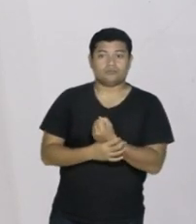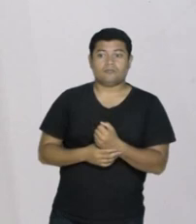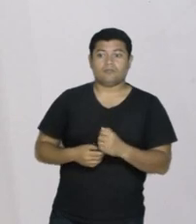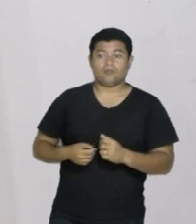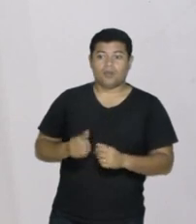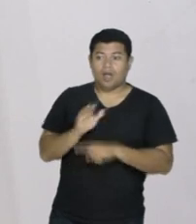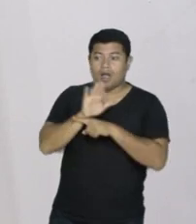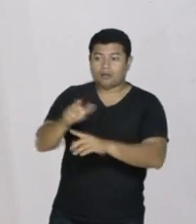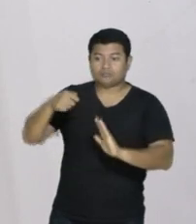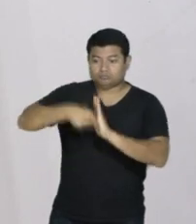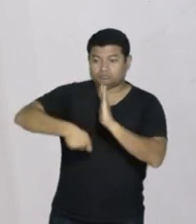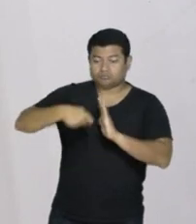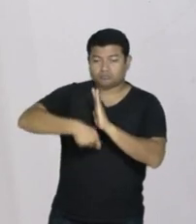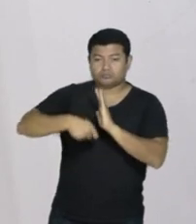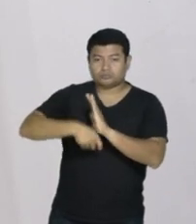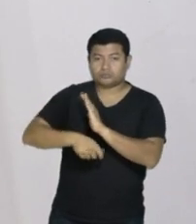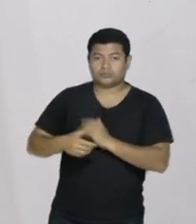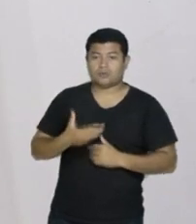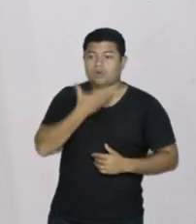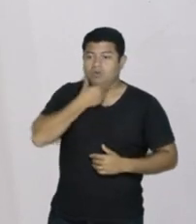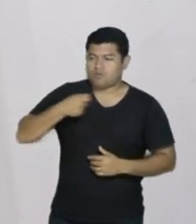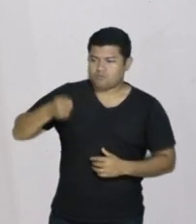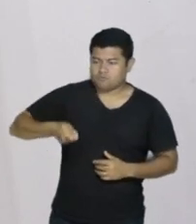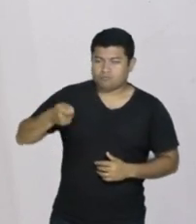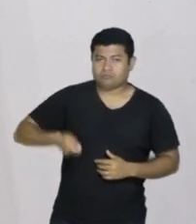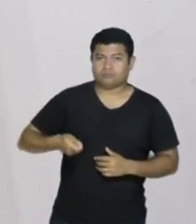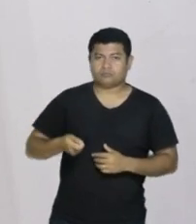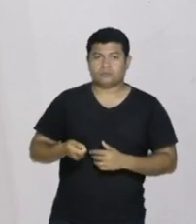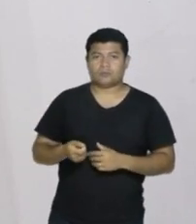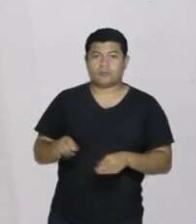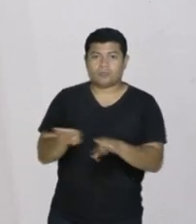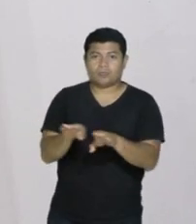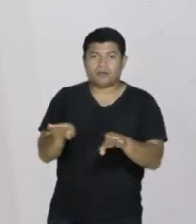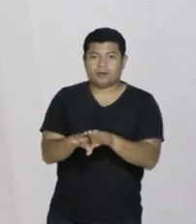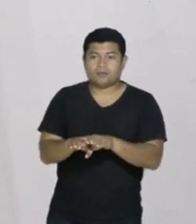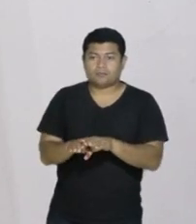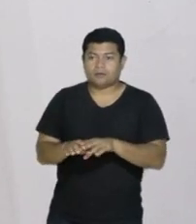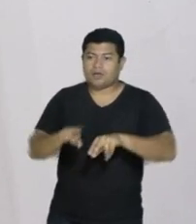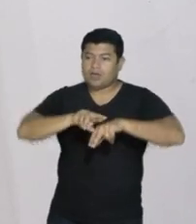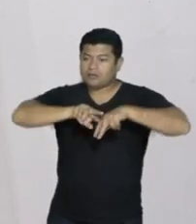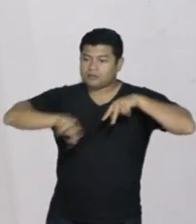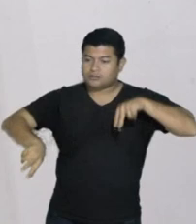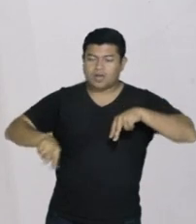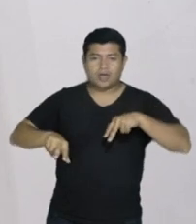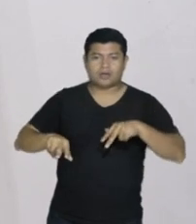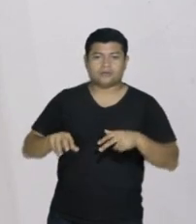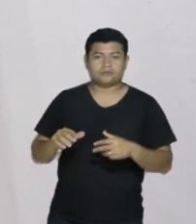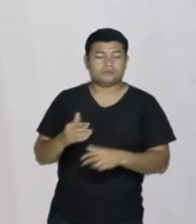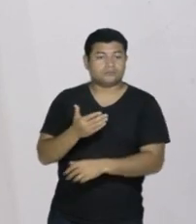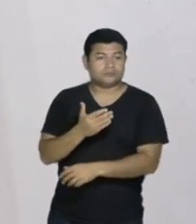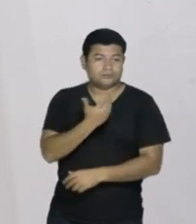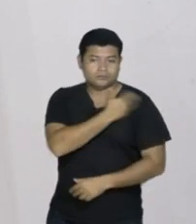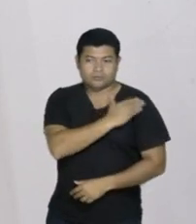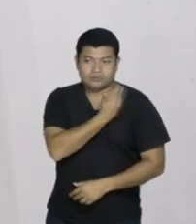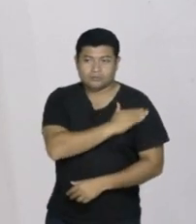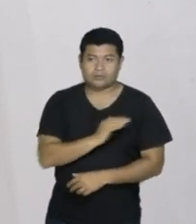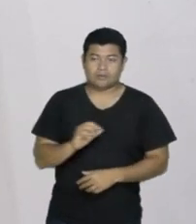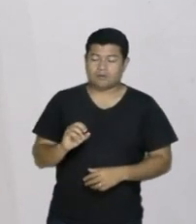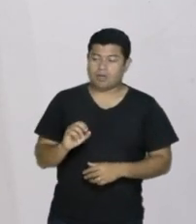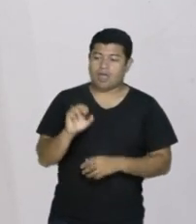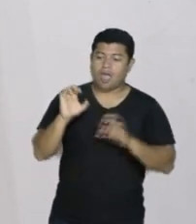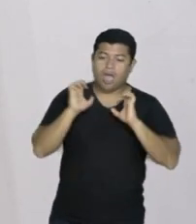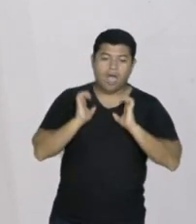das formas de misoginia sexismo discriminação ética racial religiosa geracional